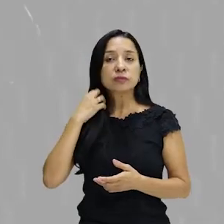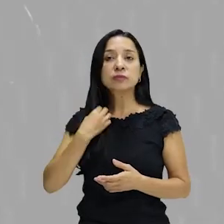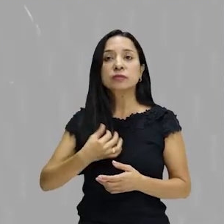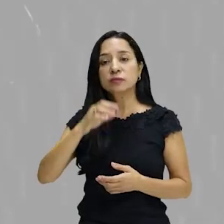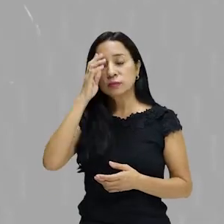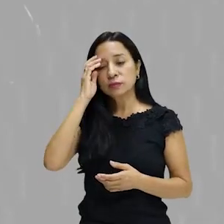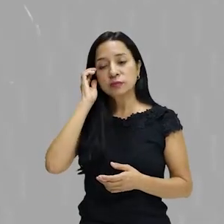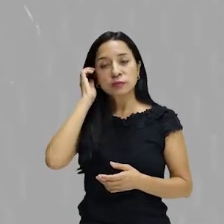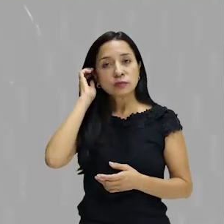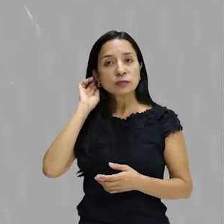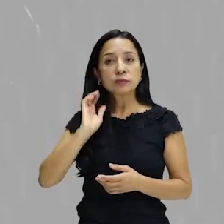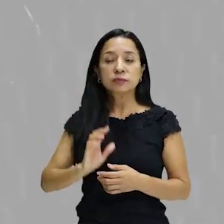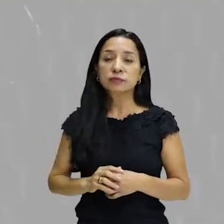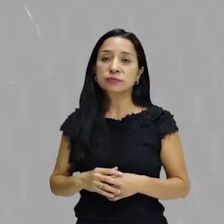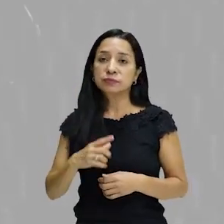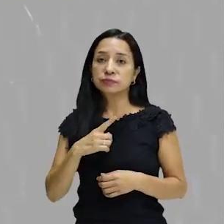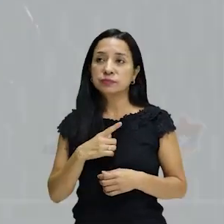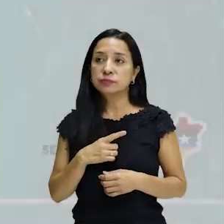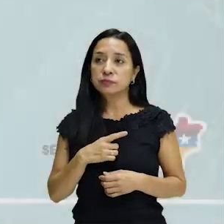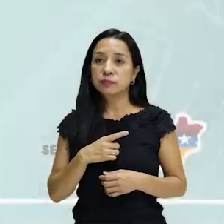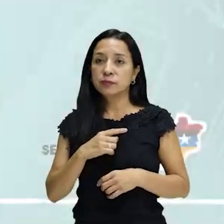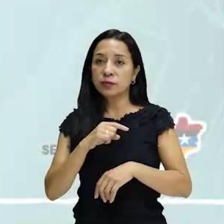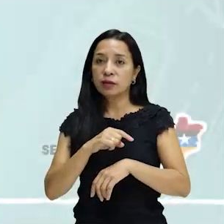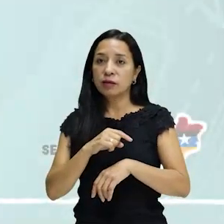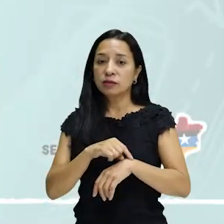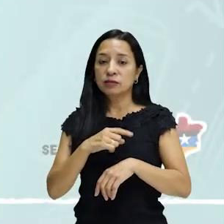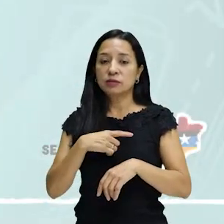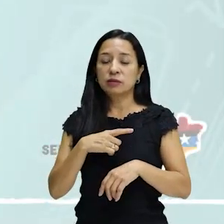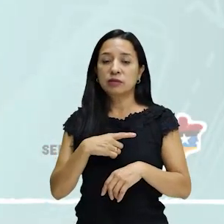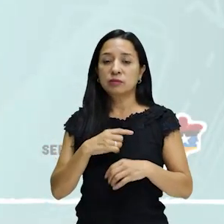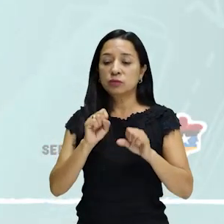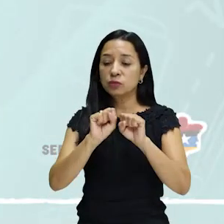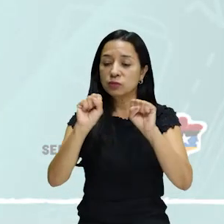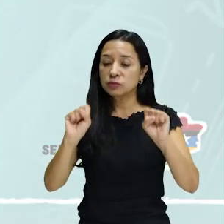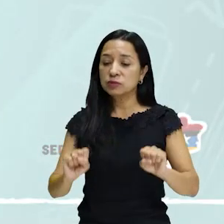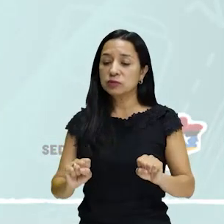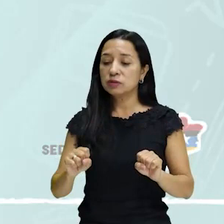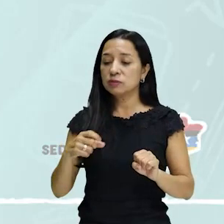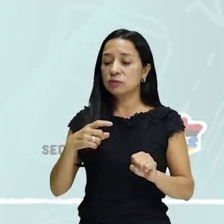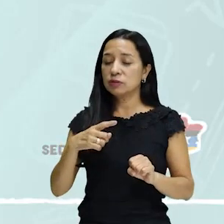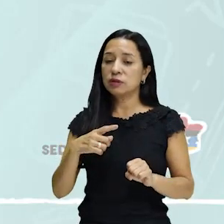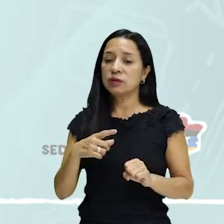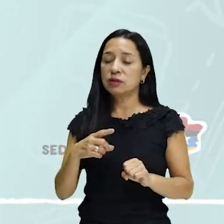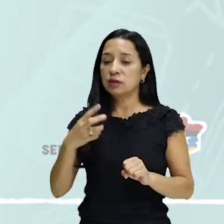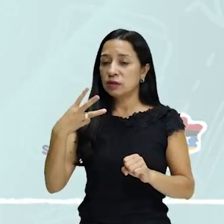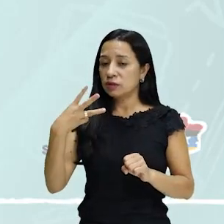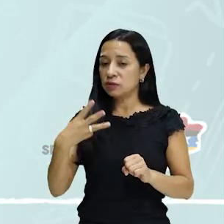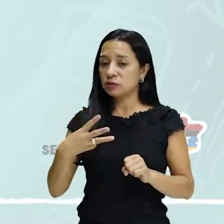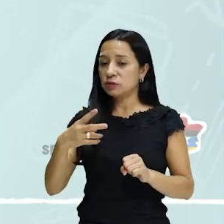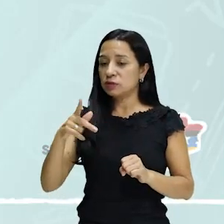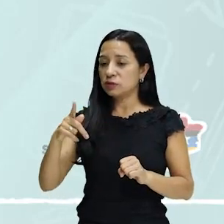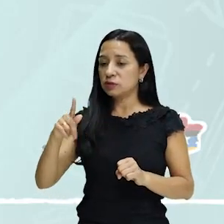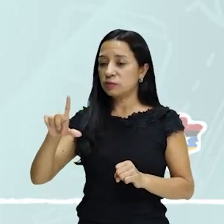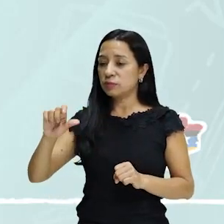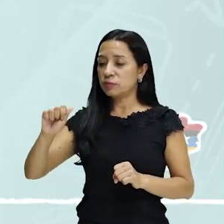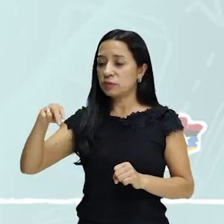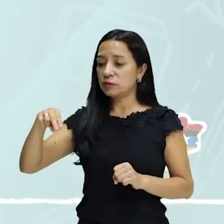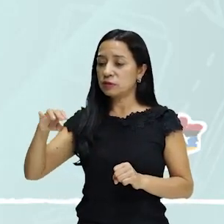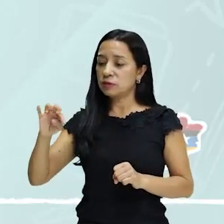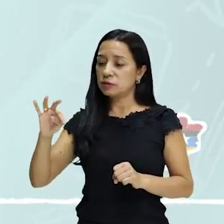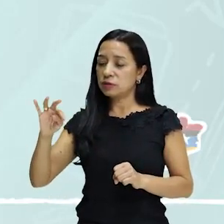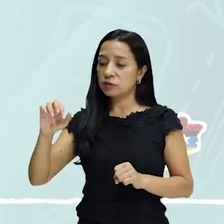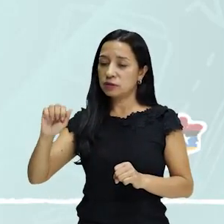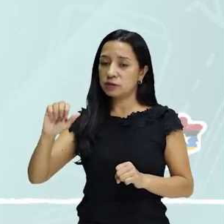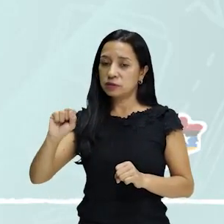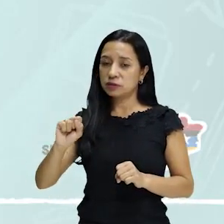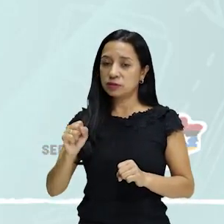então nós temos aqui um sistema de 3 planetas, tá certo? Tem um planeta que está